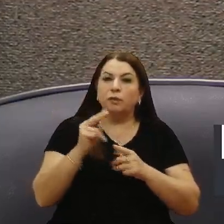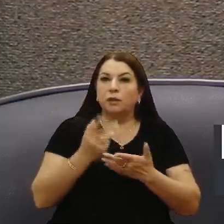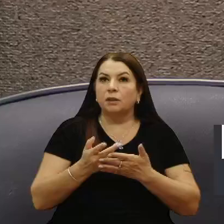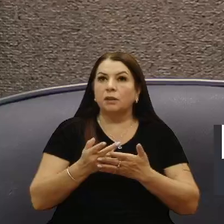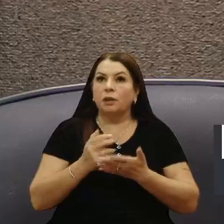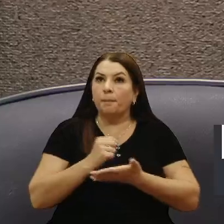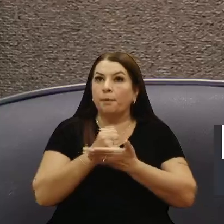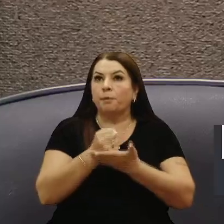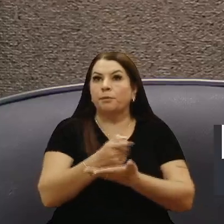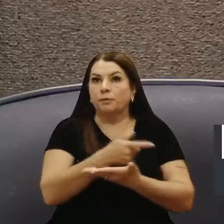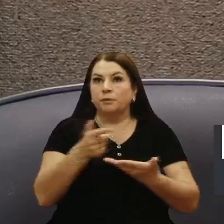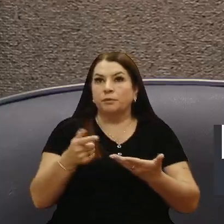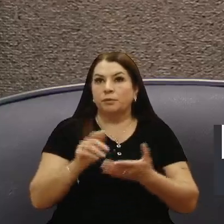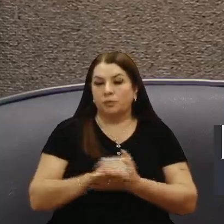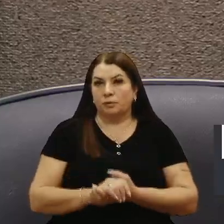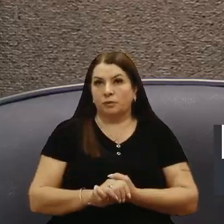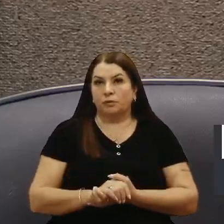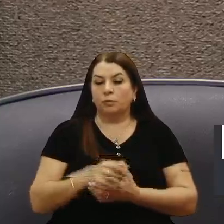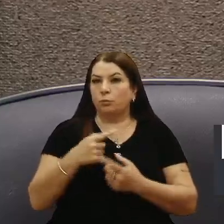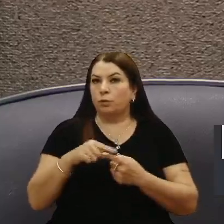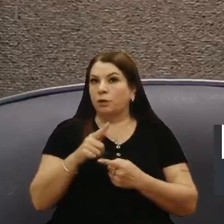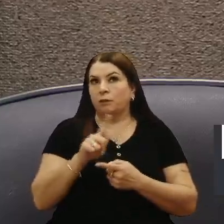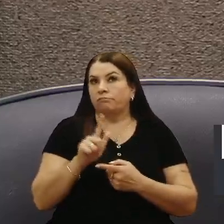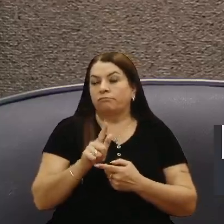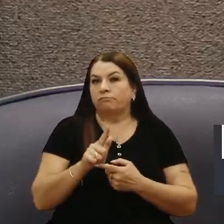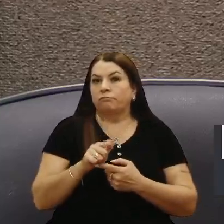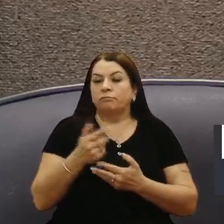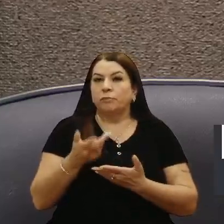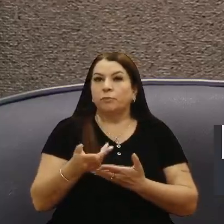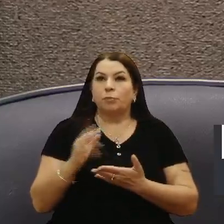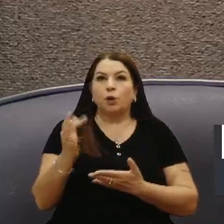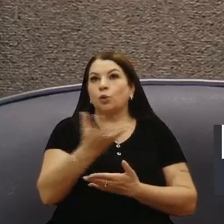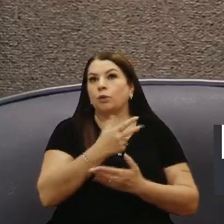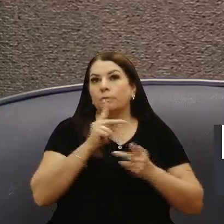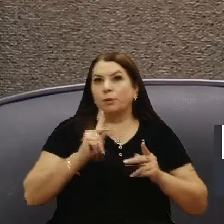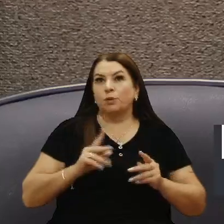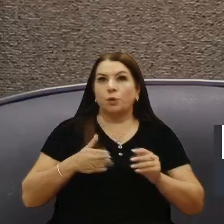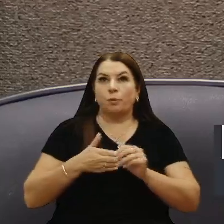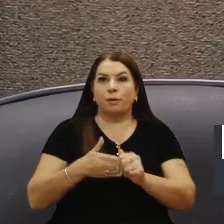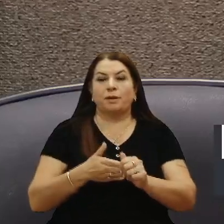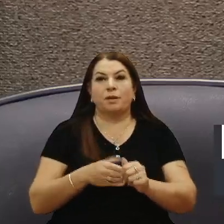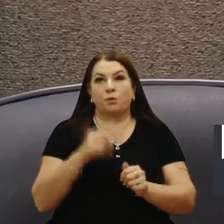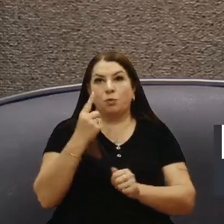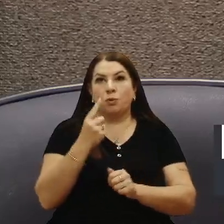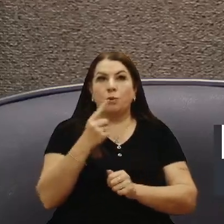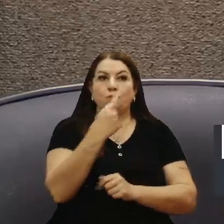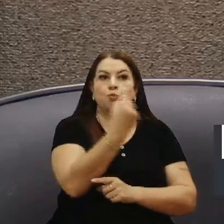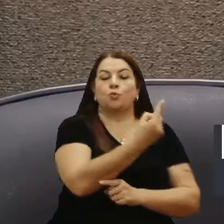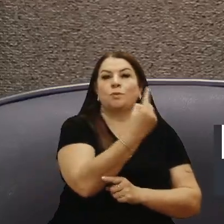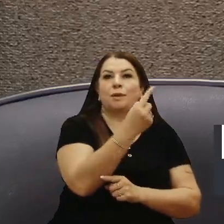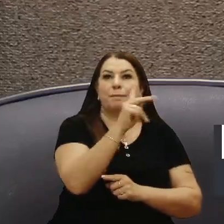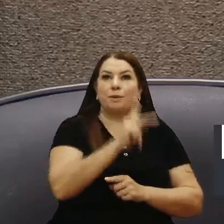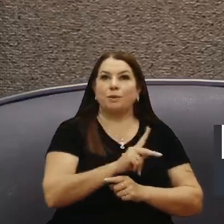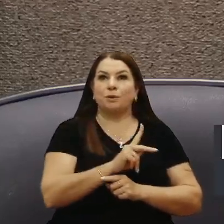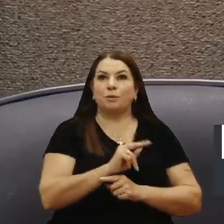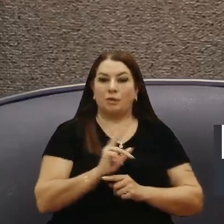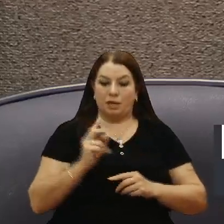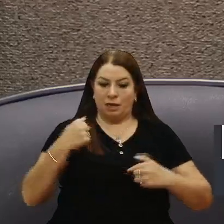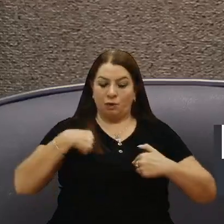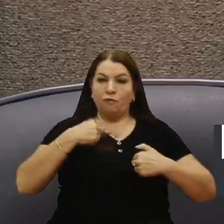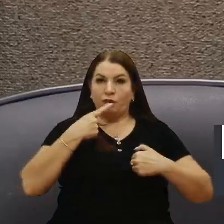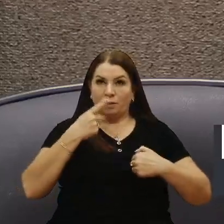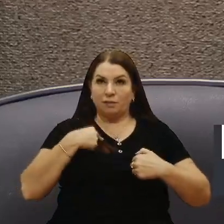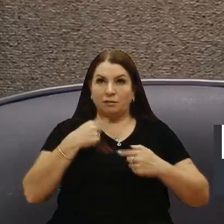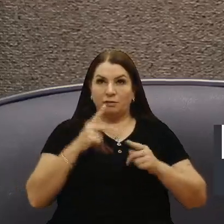e apoiando essa situação, porque não deve ser para todo mundo acompanhar, não é um caso isolado, a pessoa se auto-intitulando, já